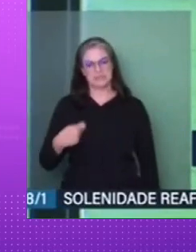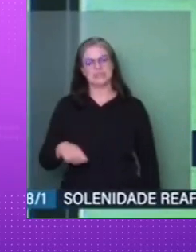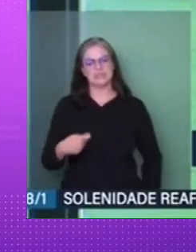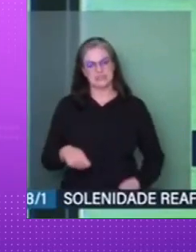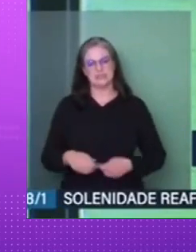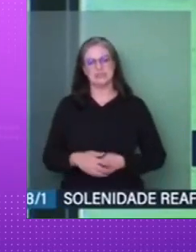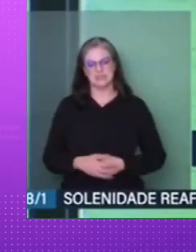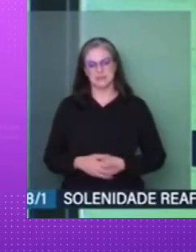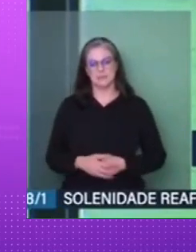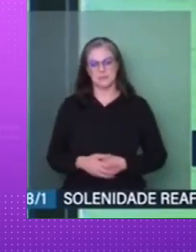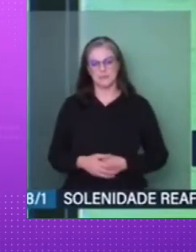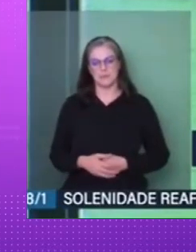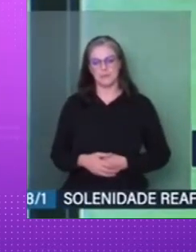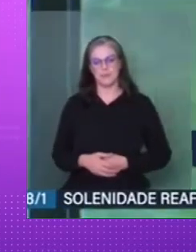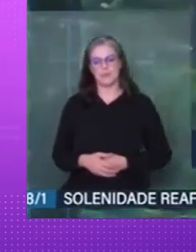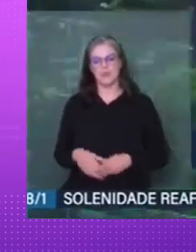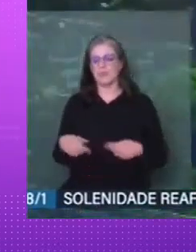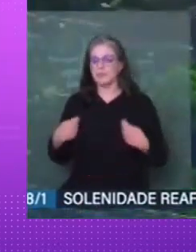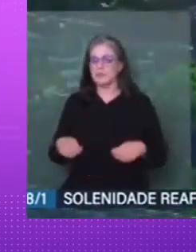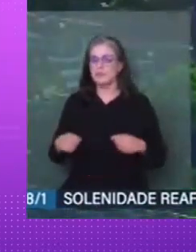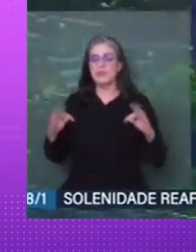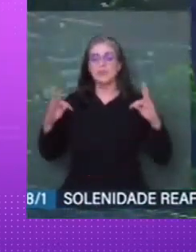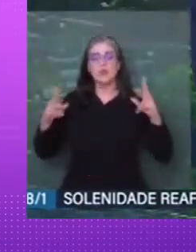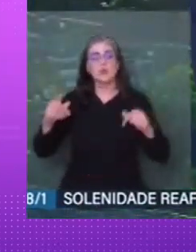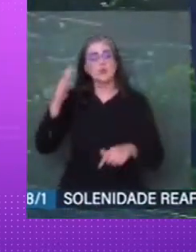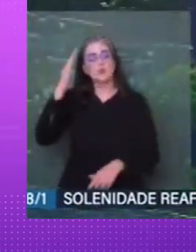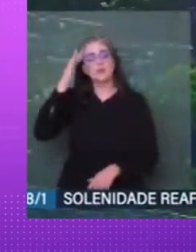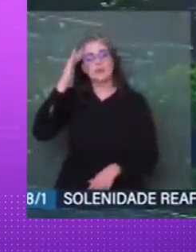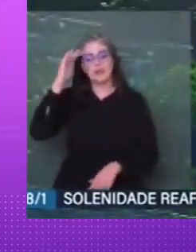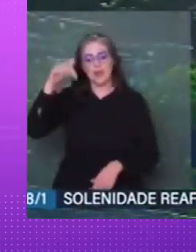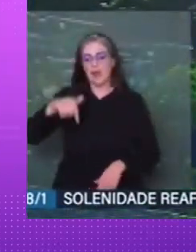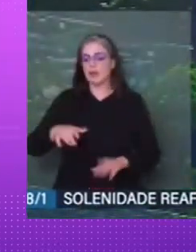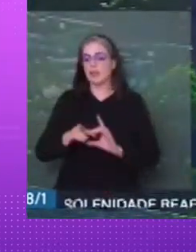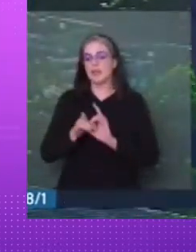que algo precisa ser feito. Vamos acompanhar para ver o que virá por aí. Agora, 4 horas e 29 minutos.